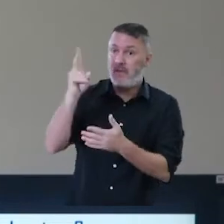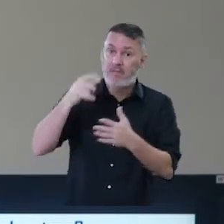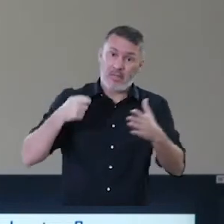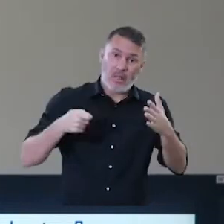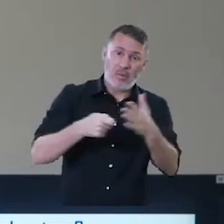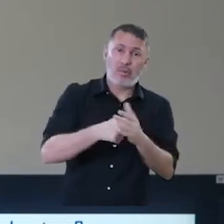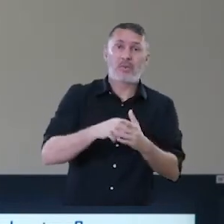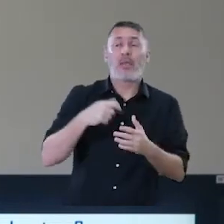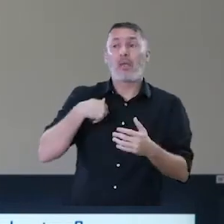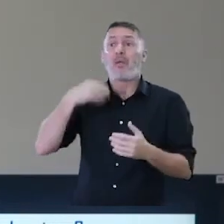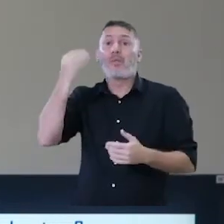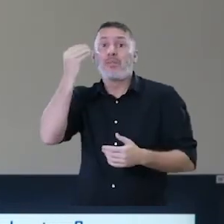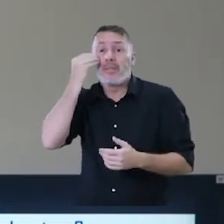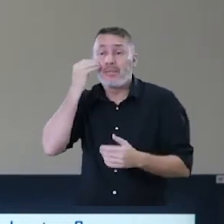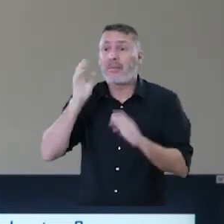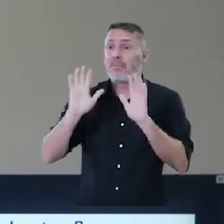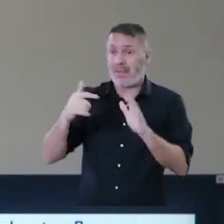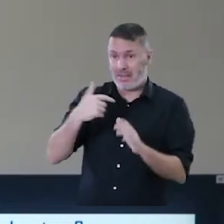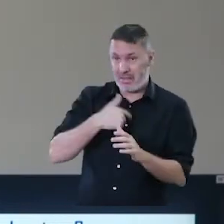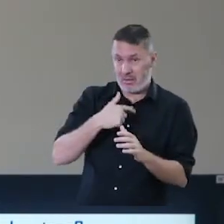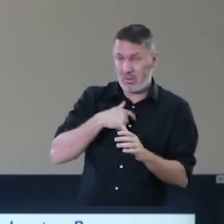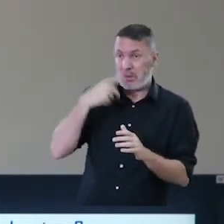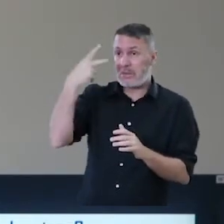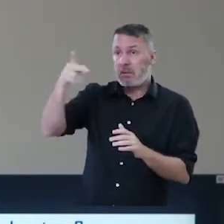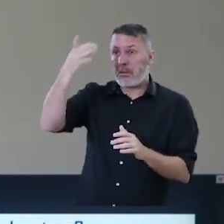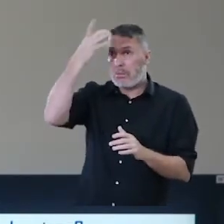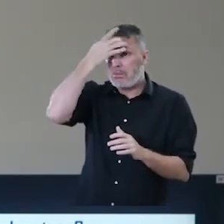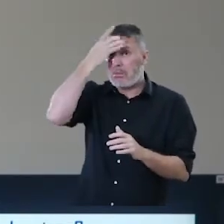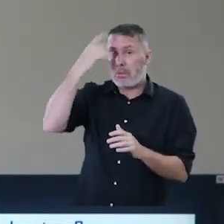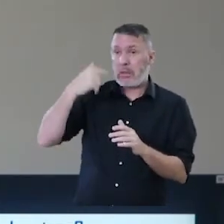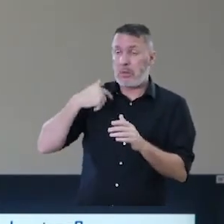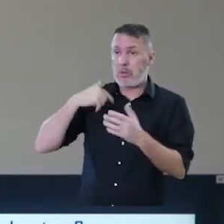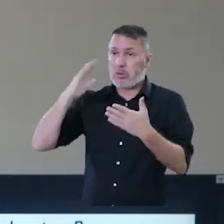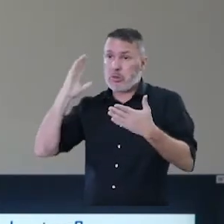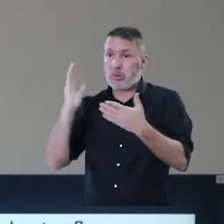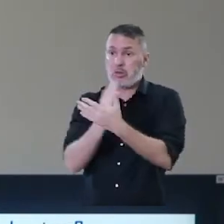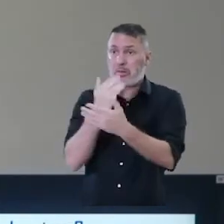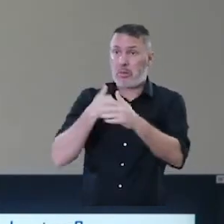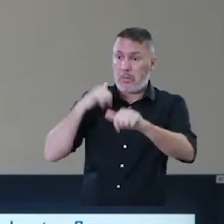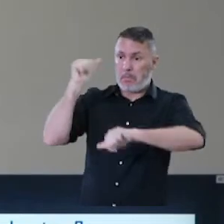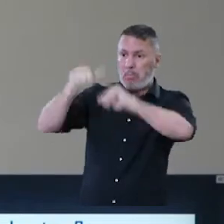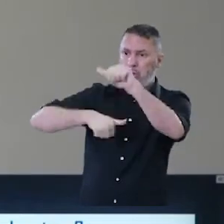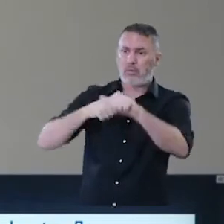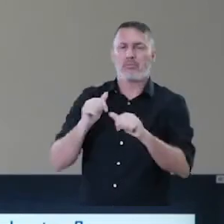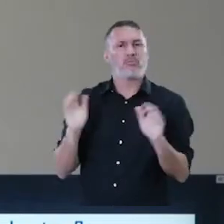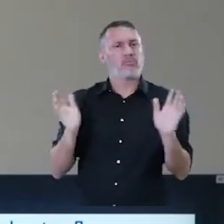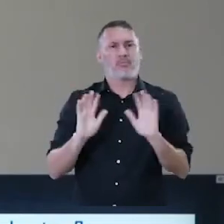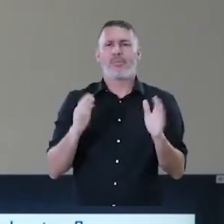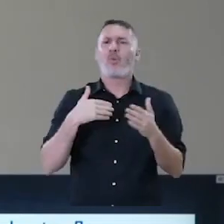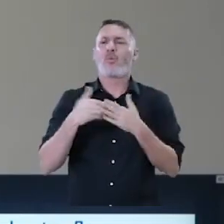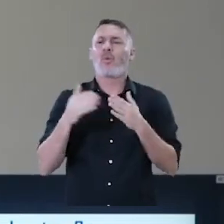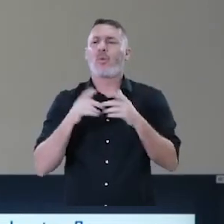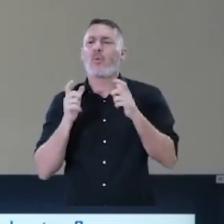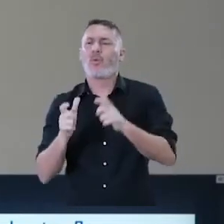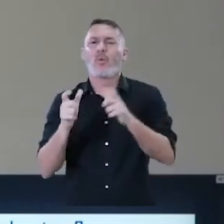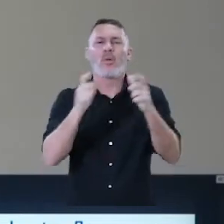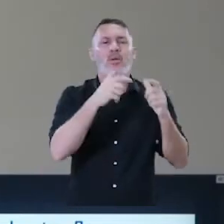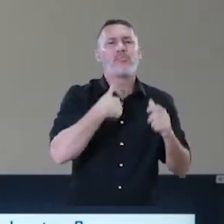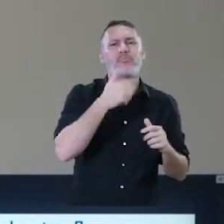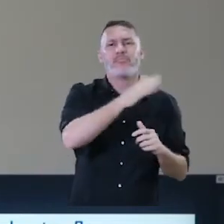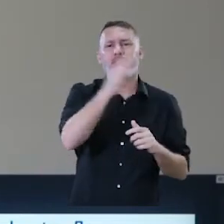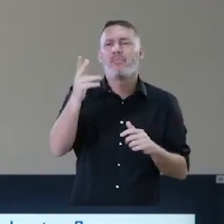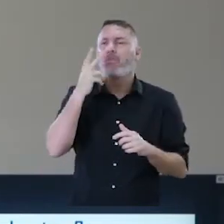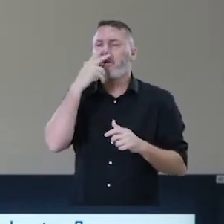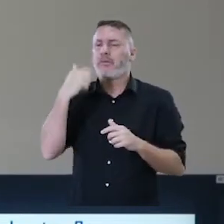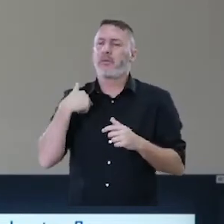denunciado. Eu tentei, mas não sou eu que vou desconstruir o seu pensamento. Todo lugar que você vai e eu preciso